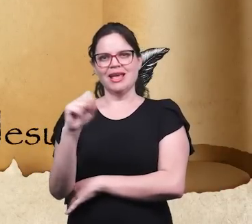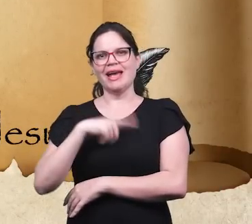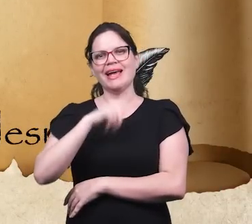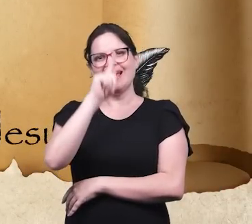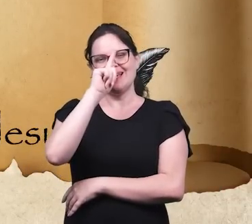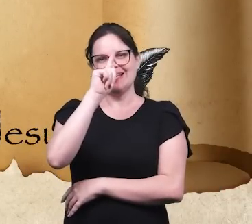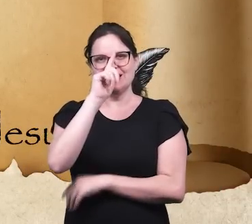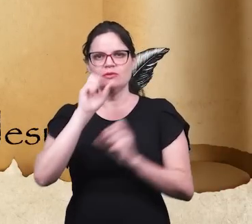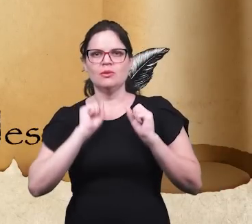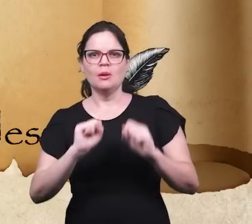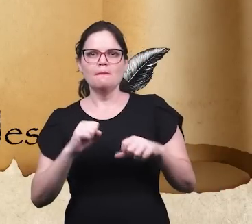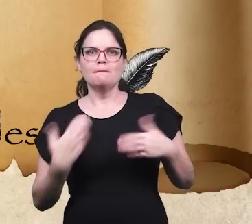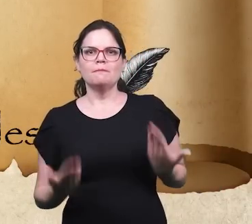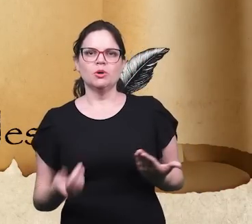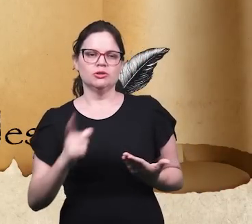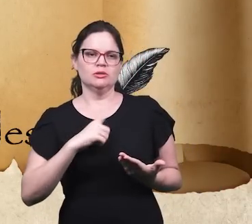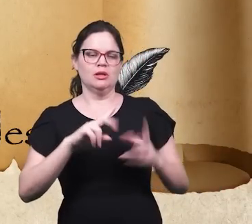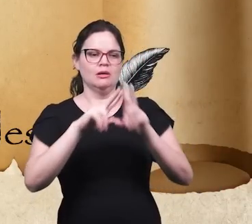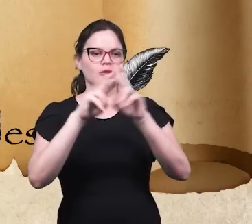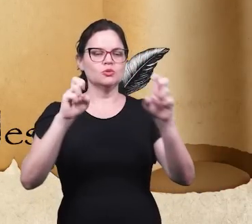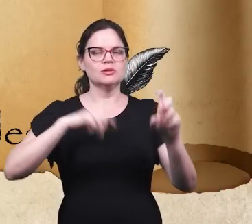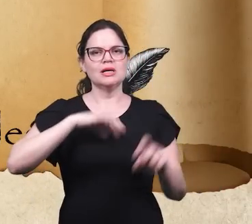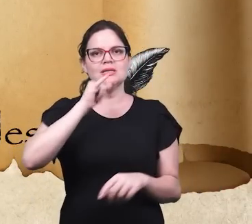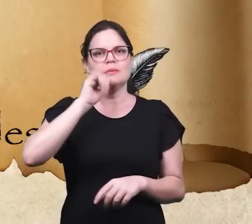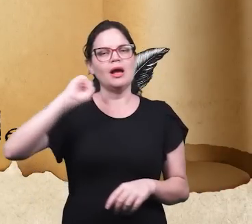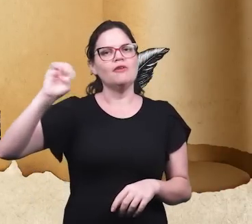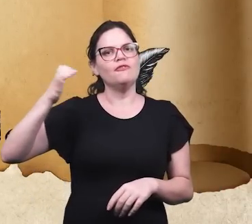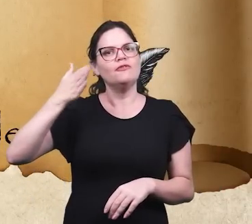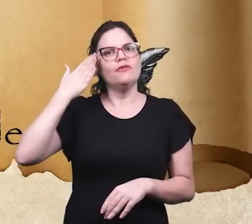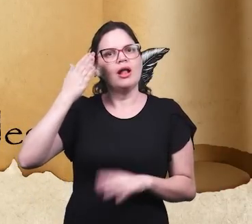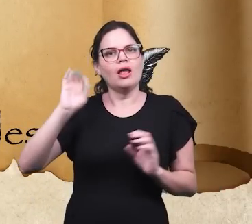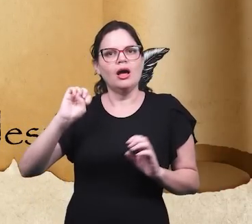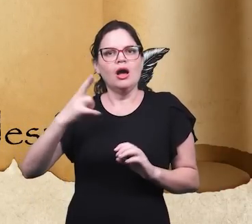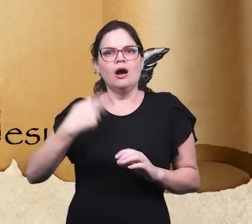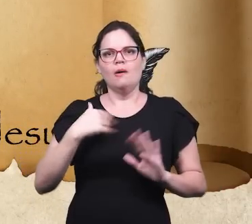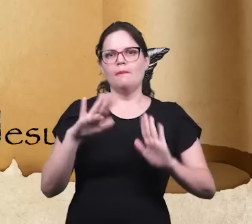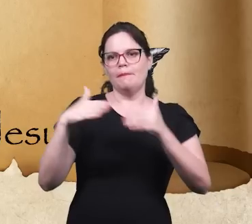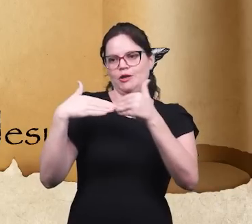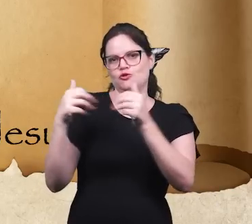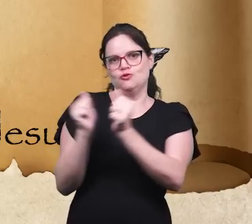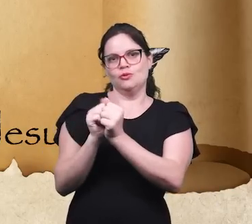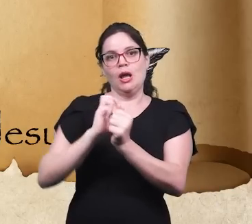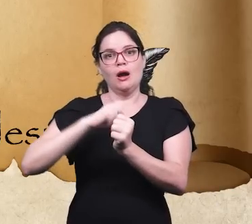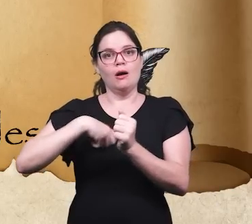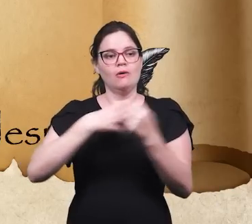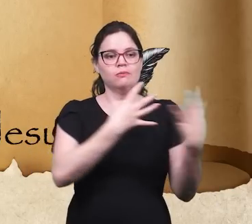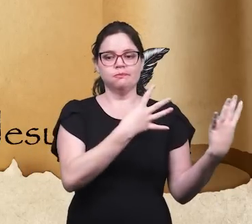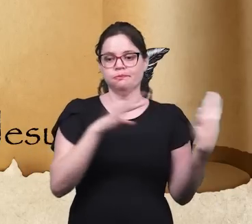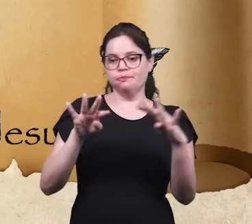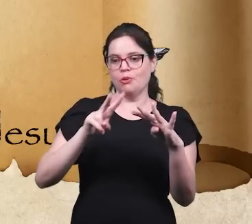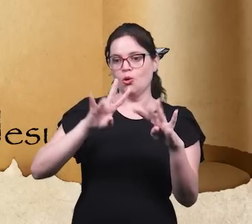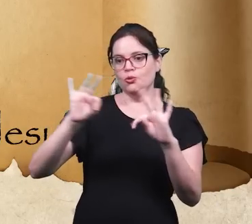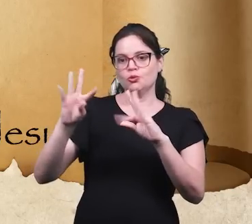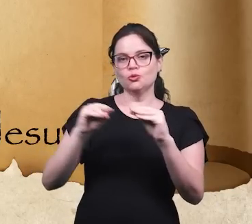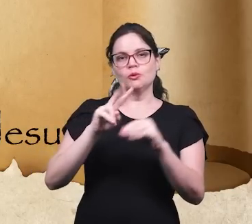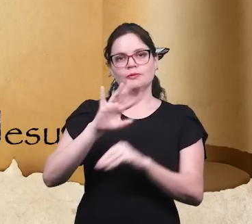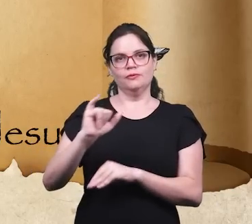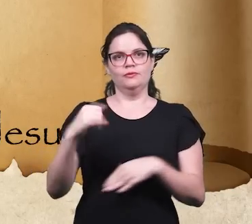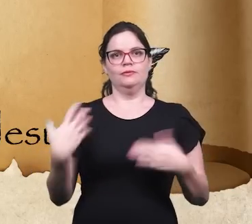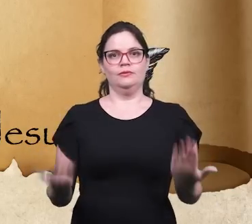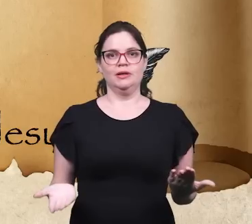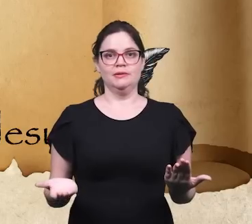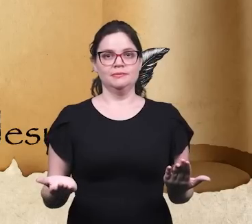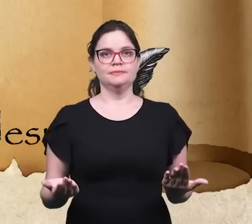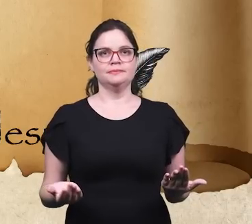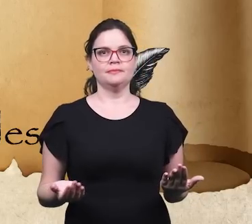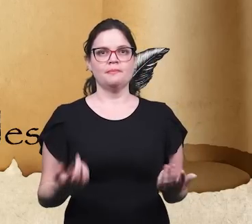ser Apocalipse, quando o Senhor se revela, e Epifaneia, quando todo olho o verá, e a parousia,